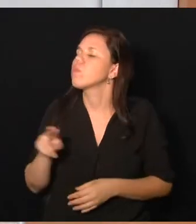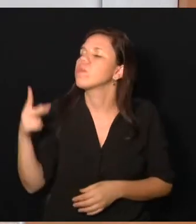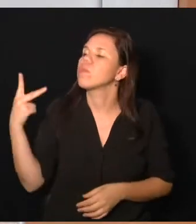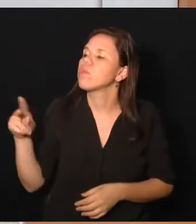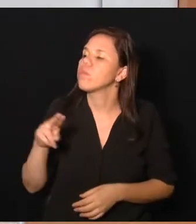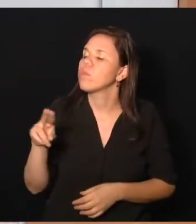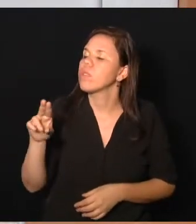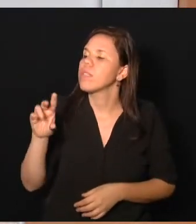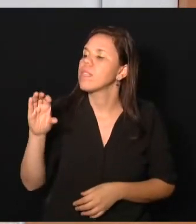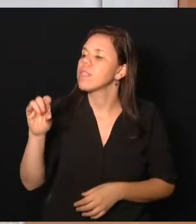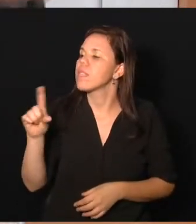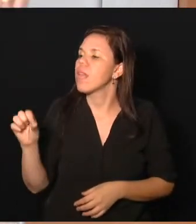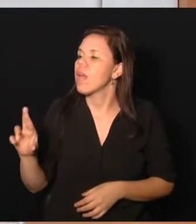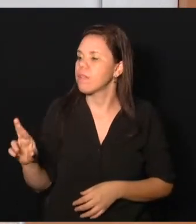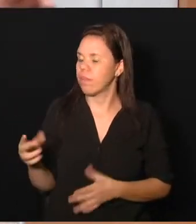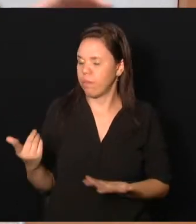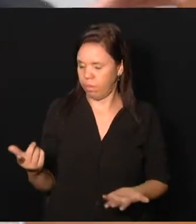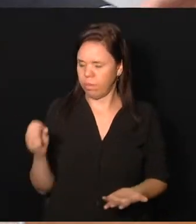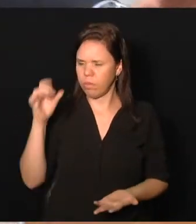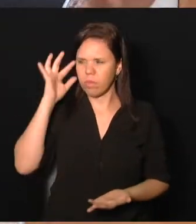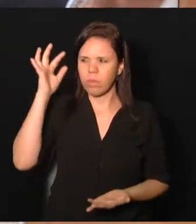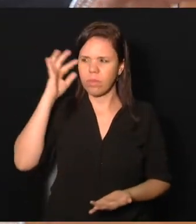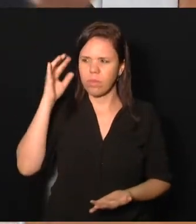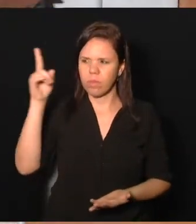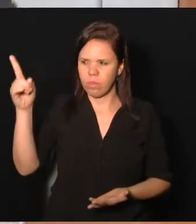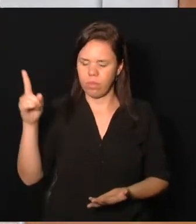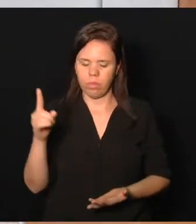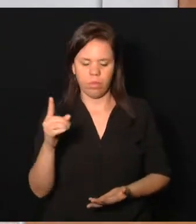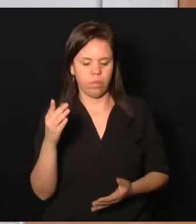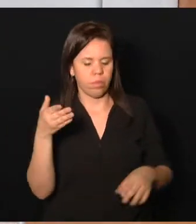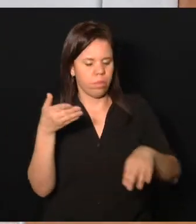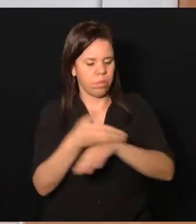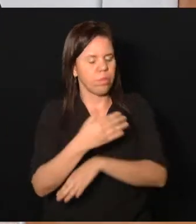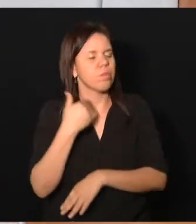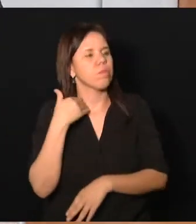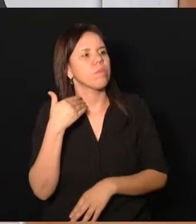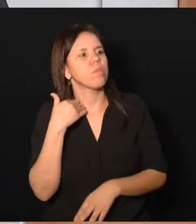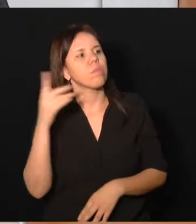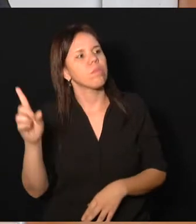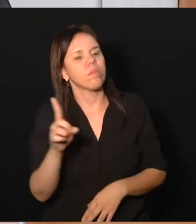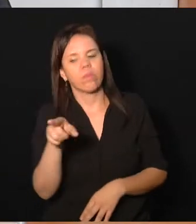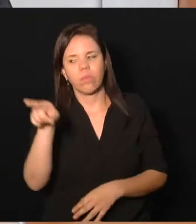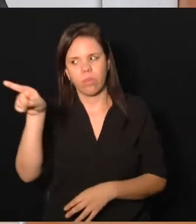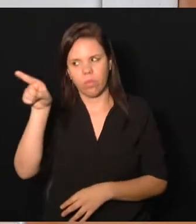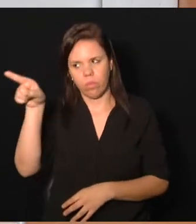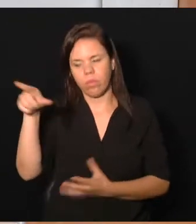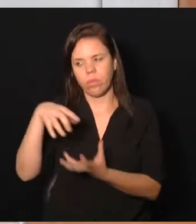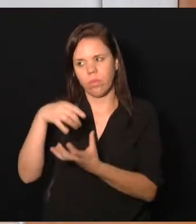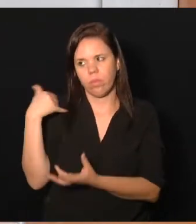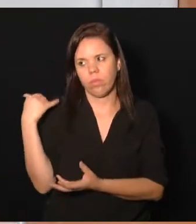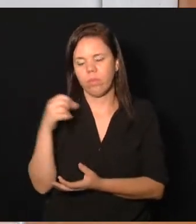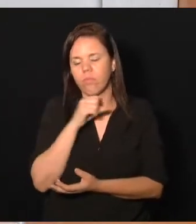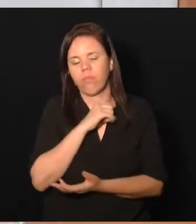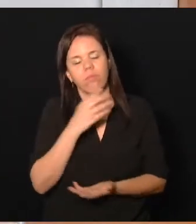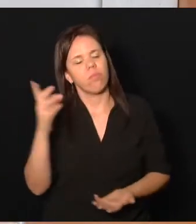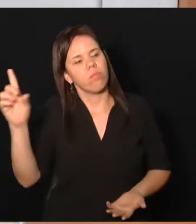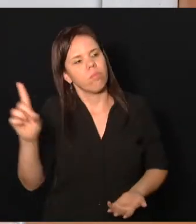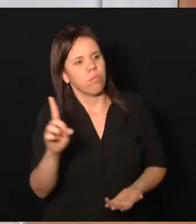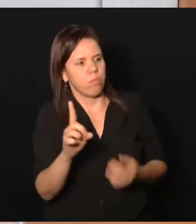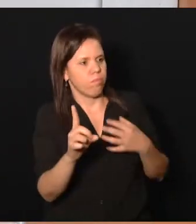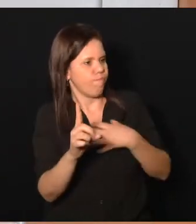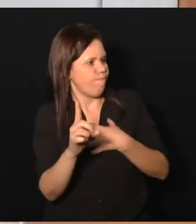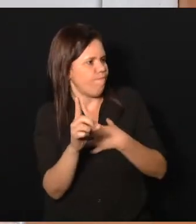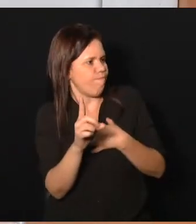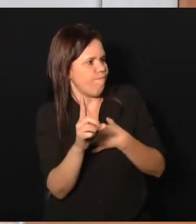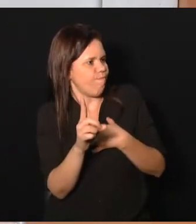César. Você já imaginou a situação. Você está chegando no banco, você é um idoso. Você já vai se excluindo assim.